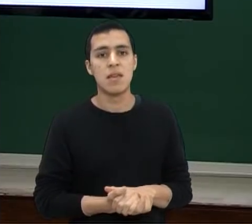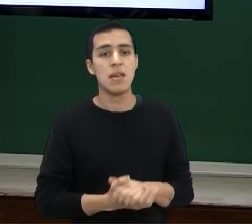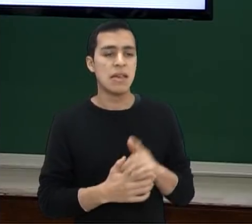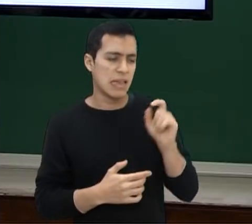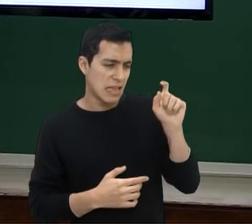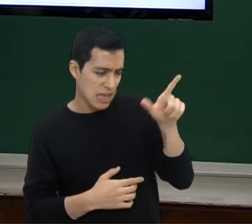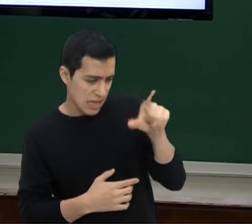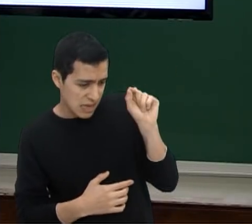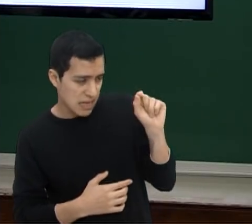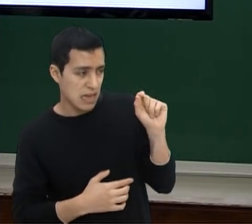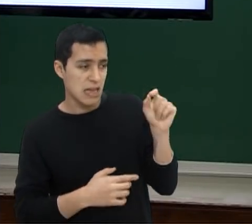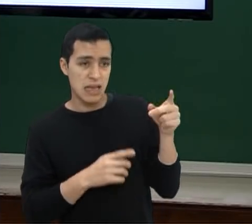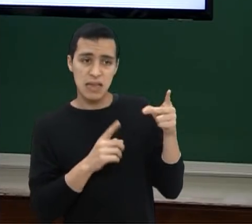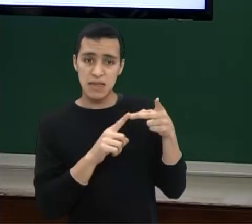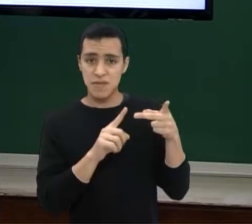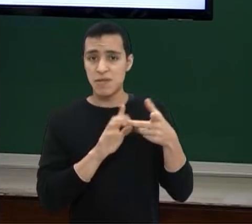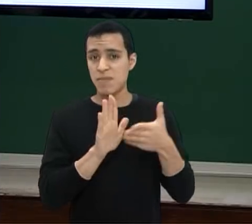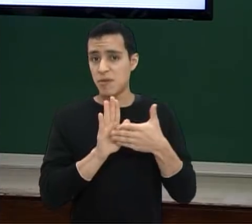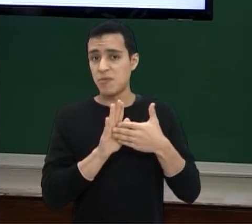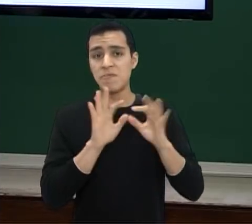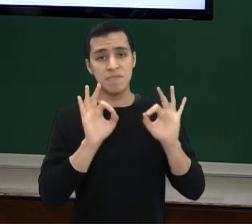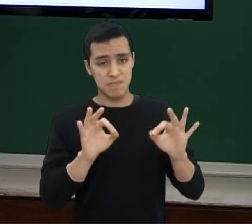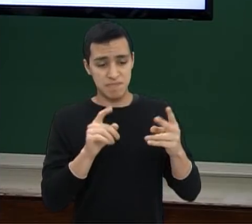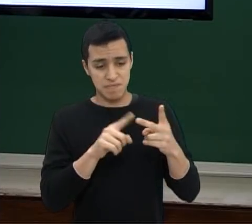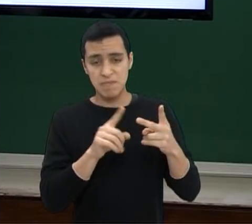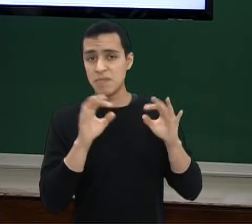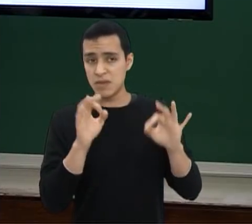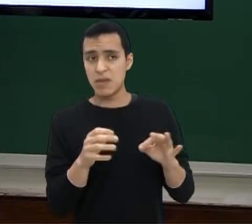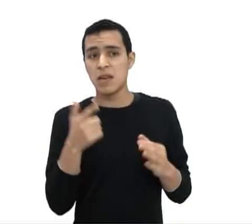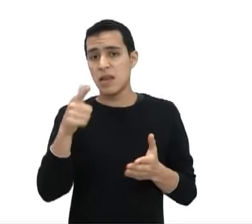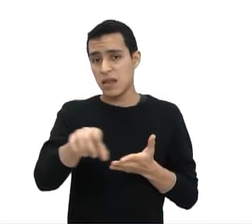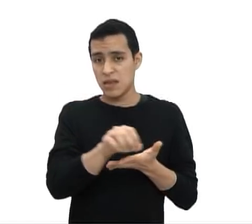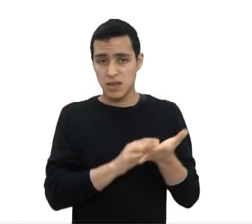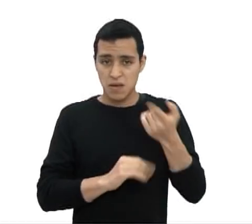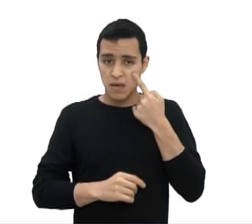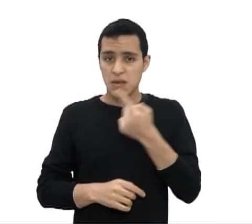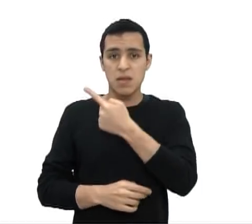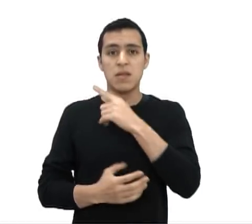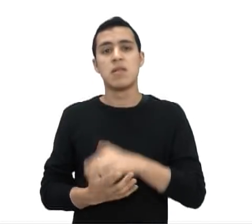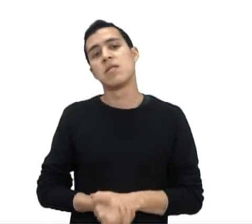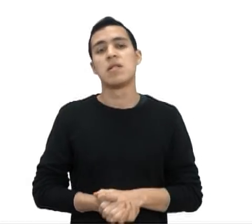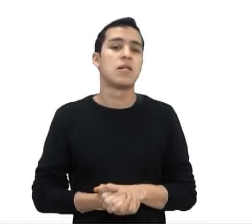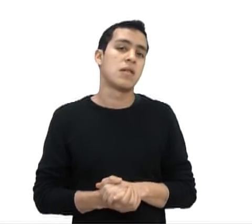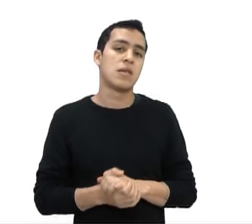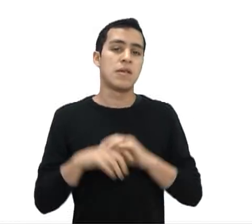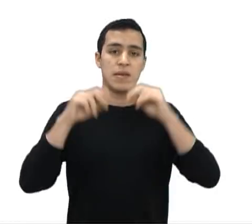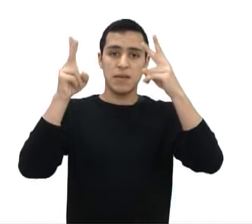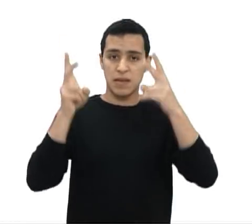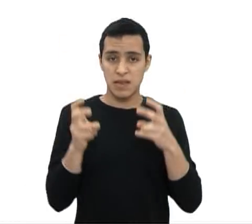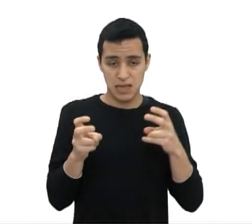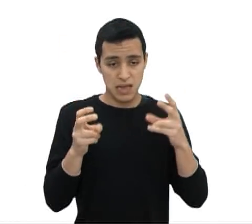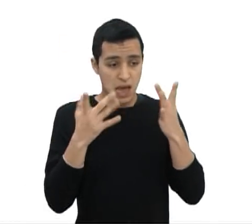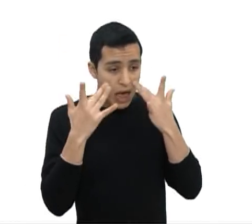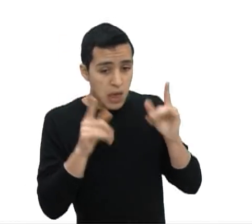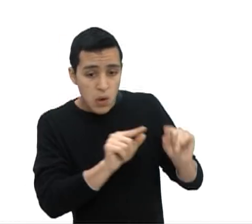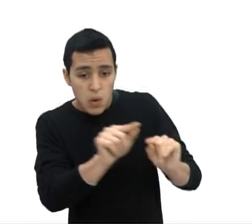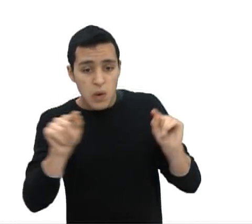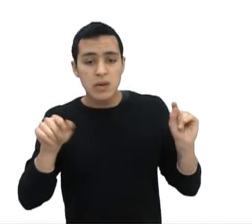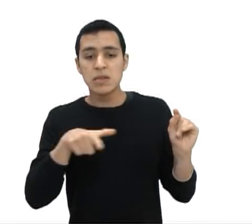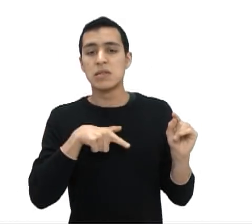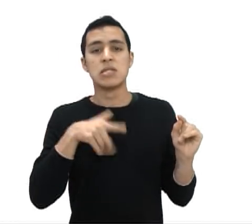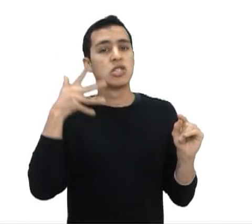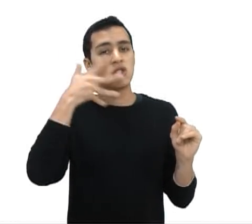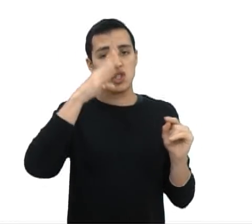quem marcou a segunda proposta, parabéns. Mais um exercício aqui, olha lá, vamos ler. Observe que a peça teatral traz